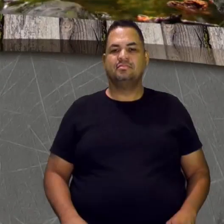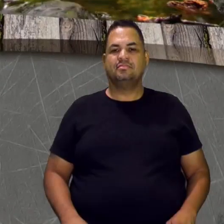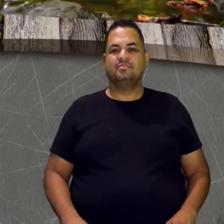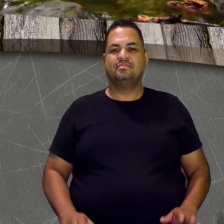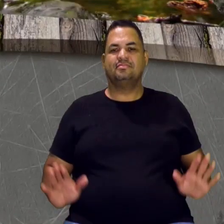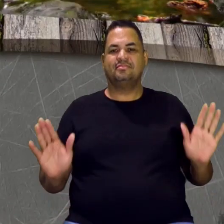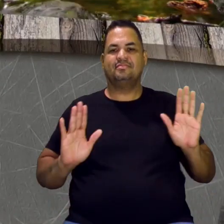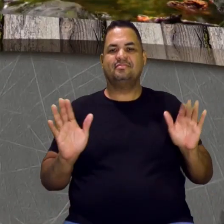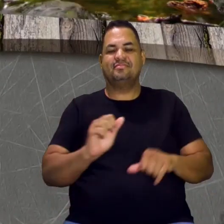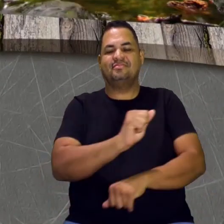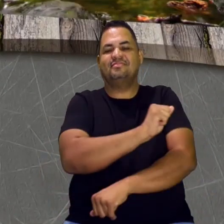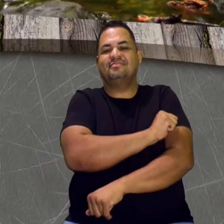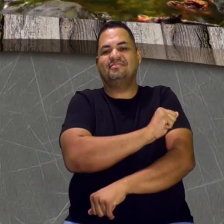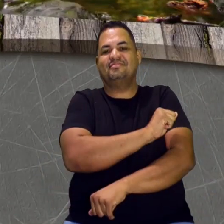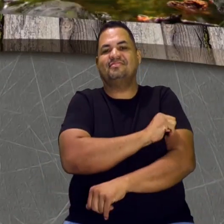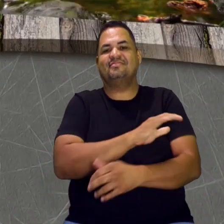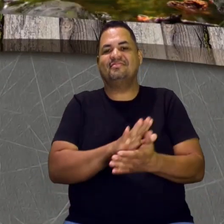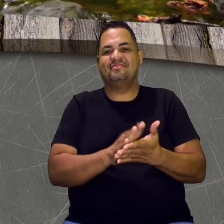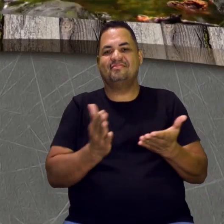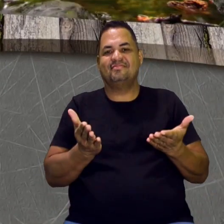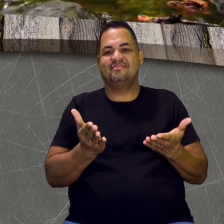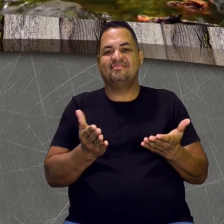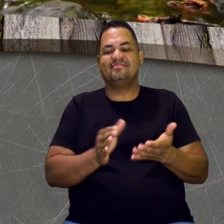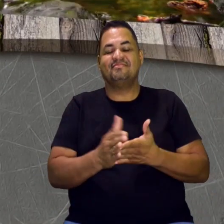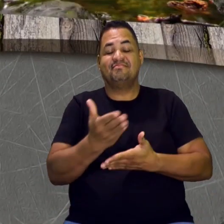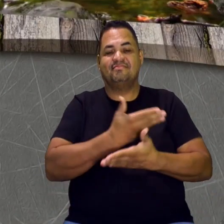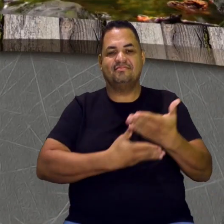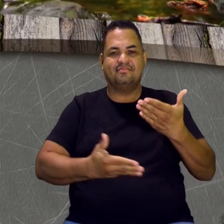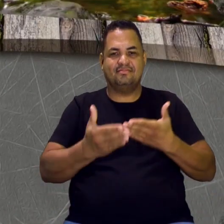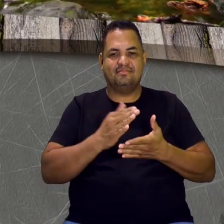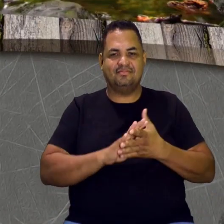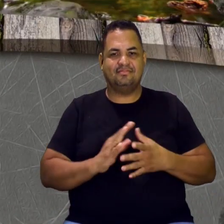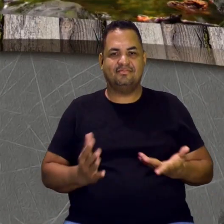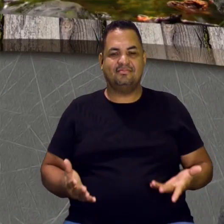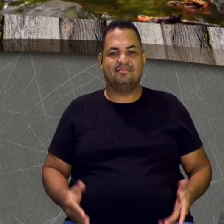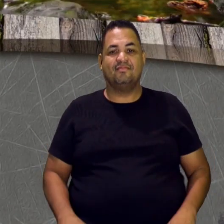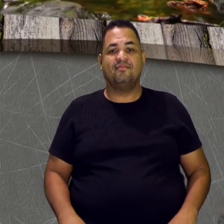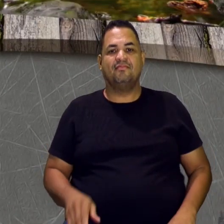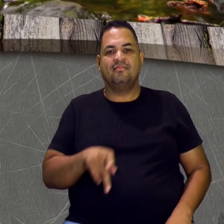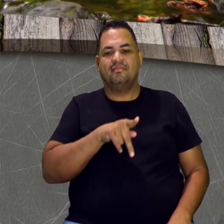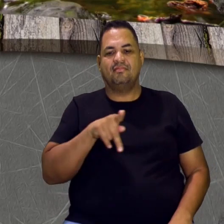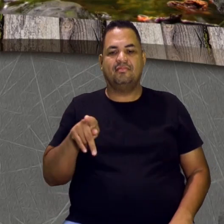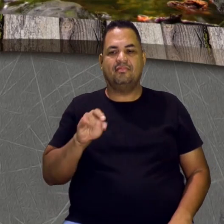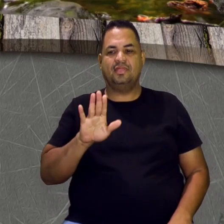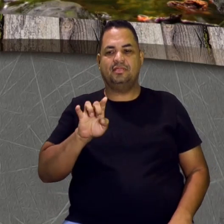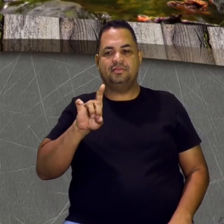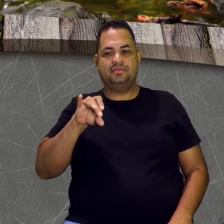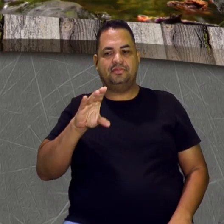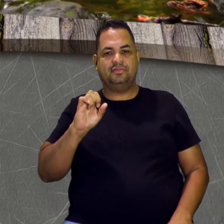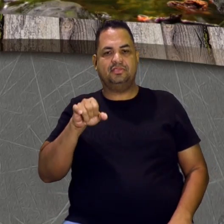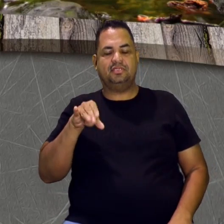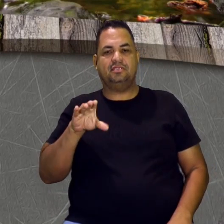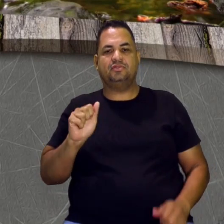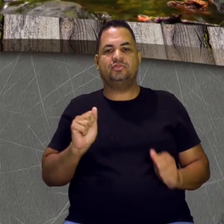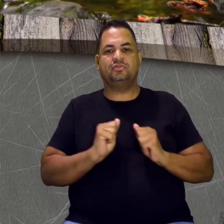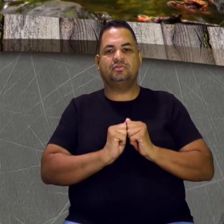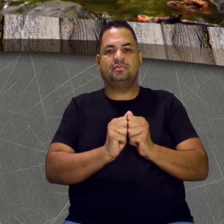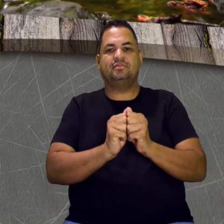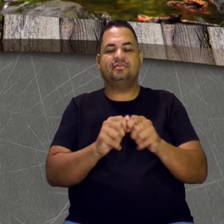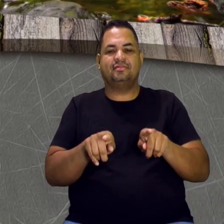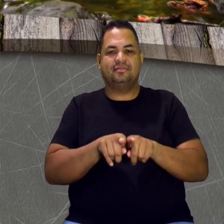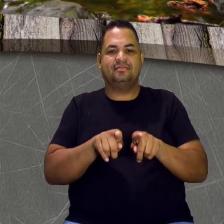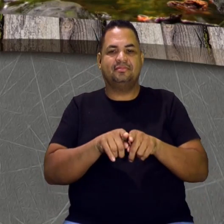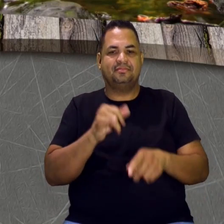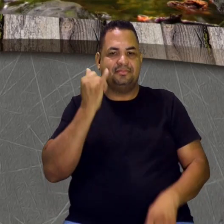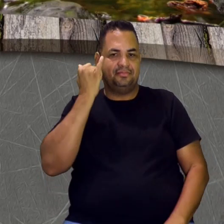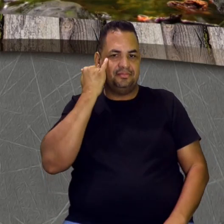Olá, meus alunos, salve, salve, rapaziada aí da Mediação Tecnológica. Professor Silvio Santos com vocês e o professor